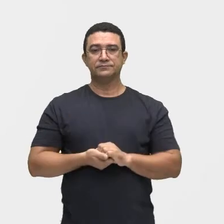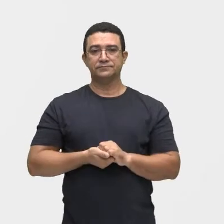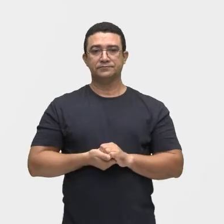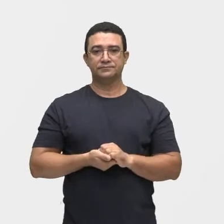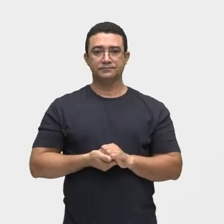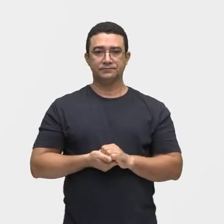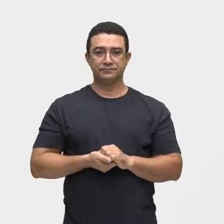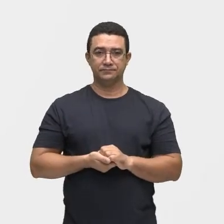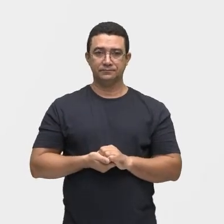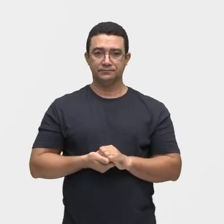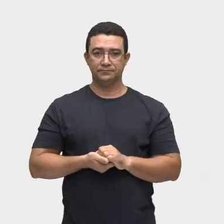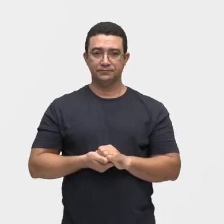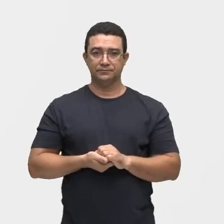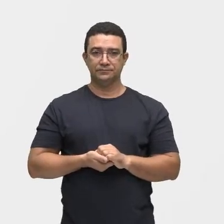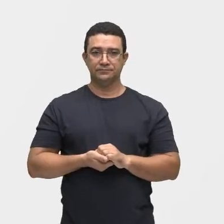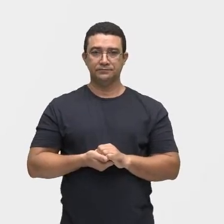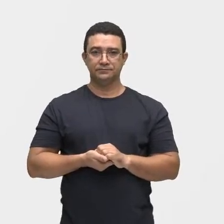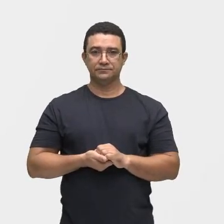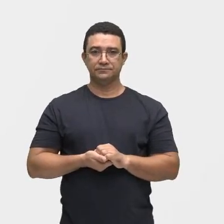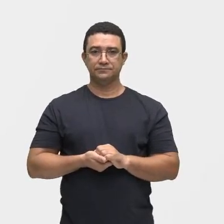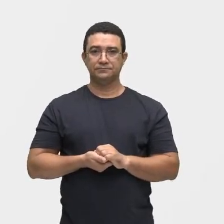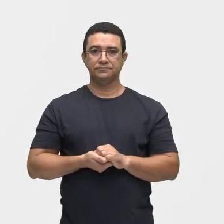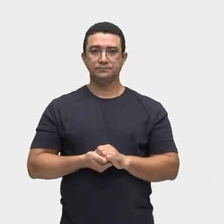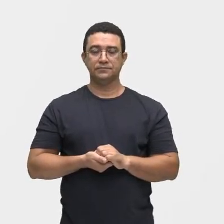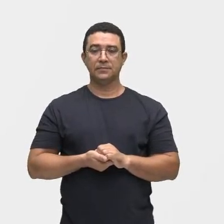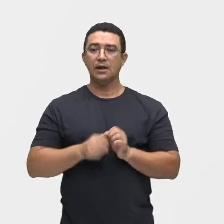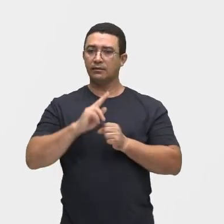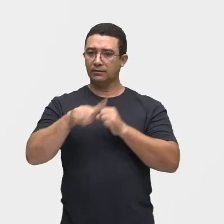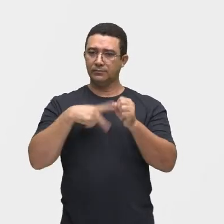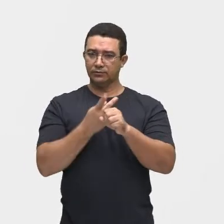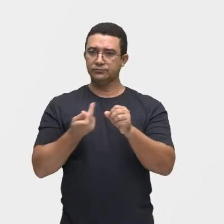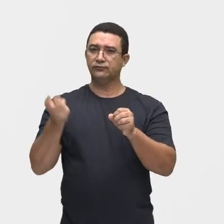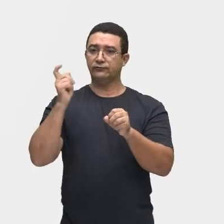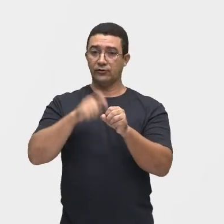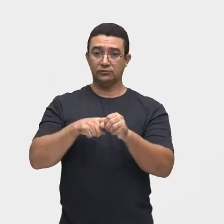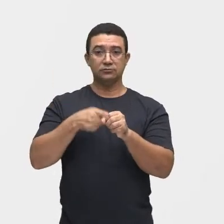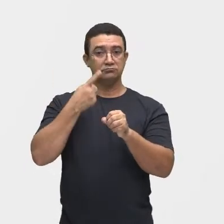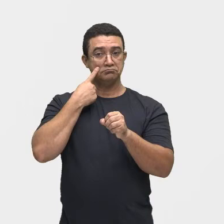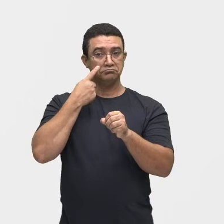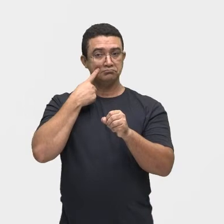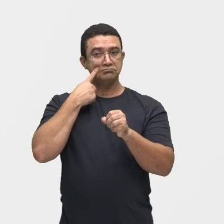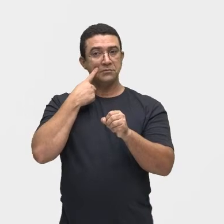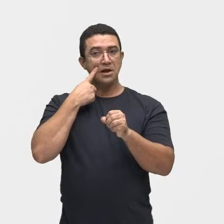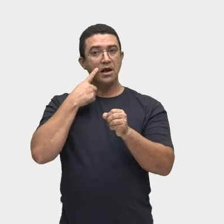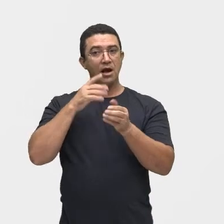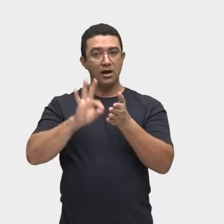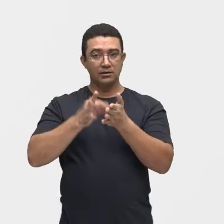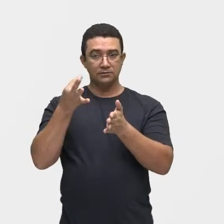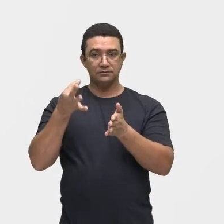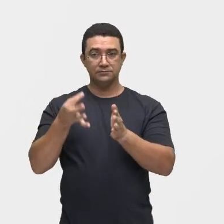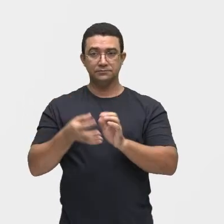loja vendem produtos para a festa. Então daqui a pouco a gente volta para conferir. Até mais.